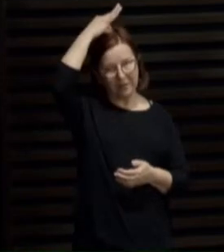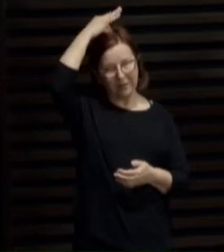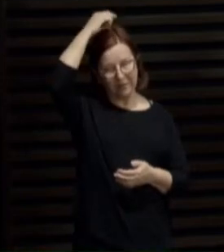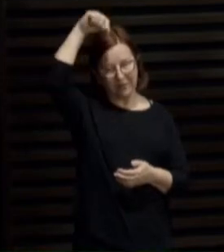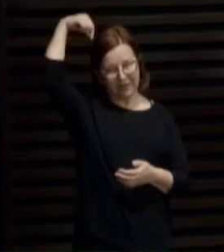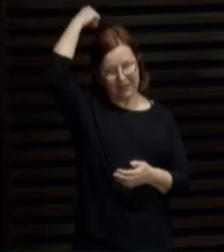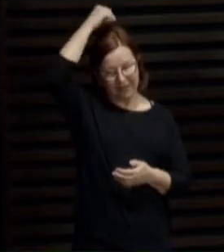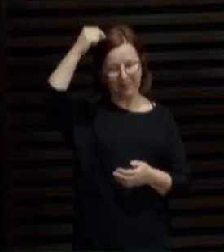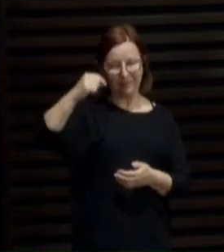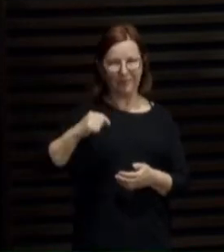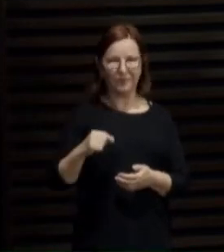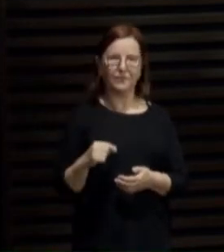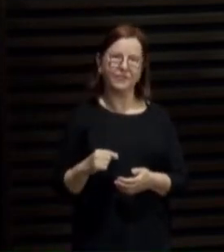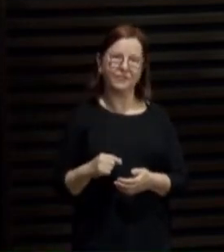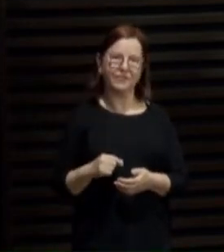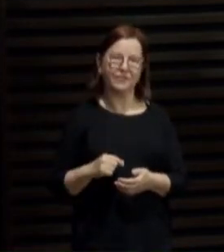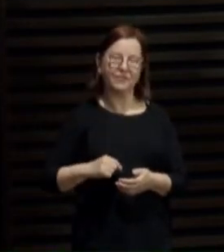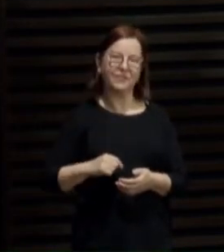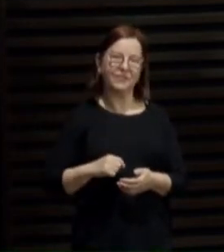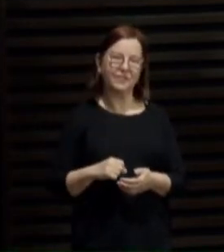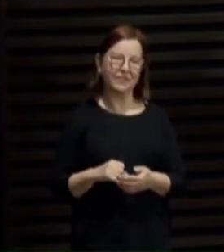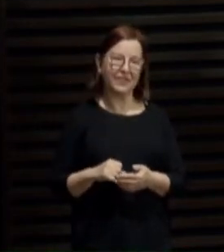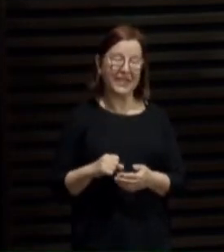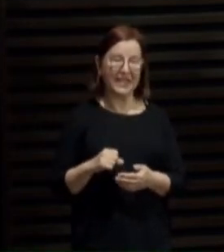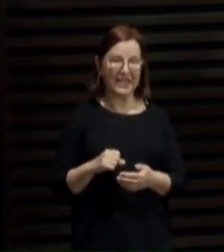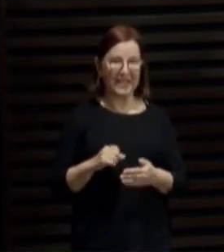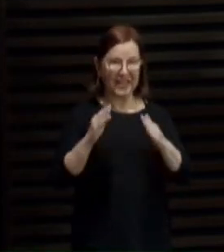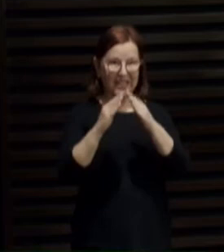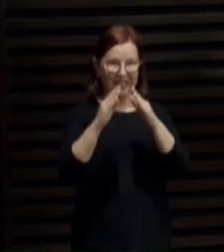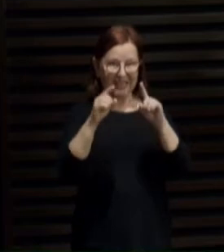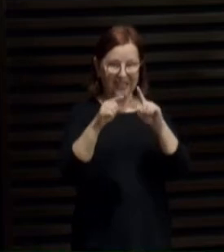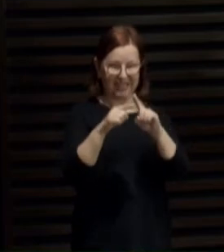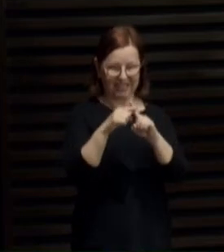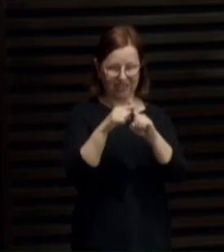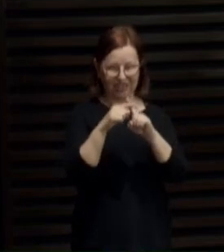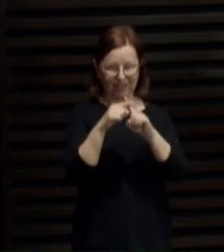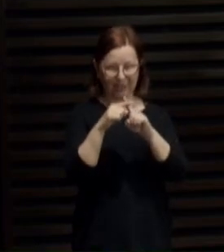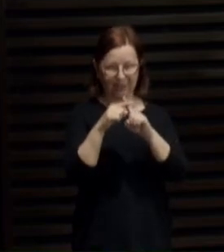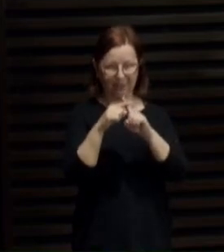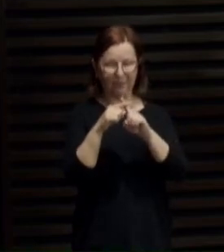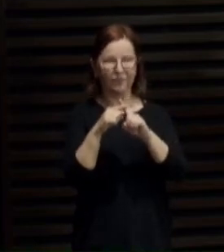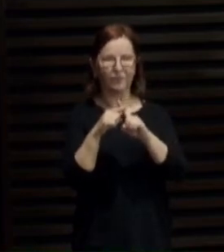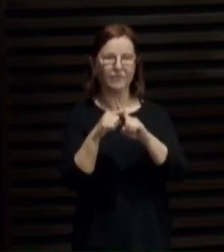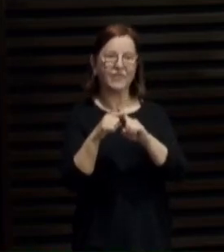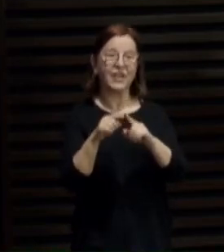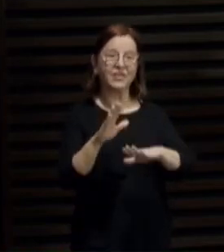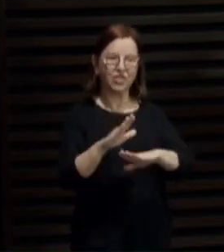Eclésia é o nome grego para igreja. Ek,